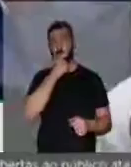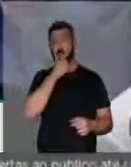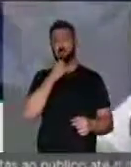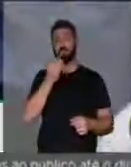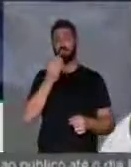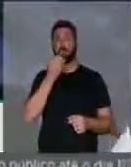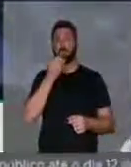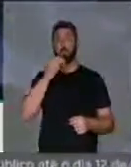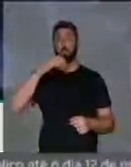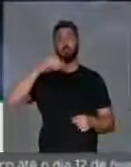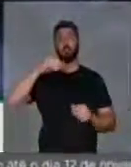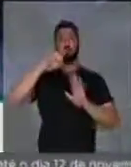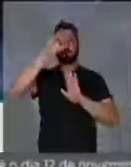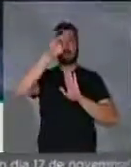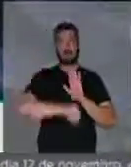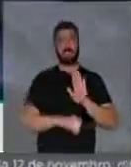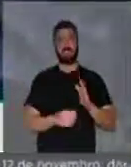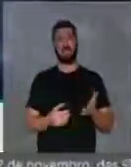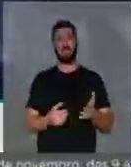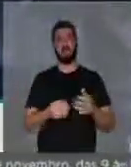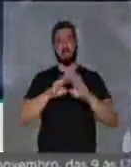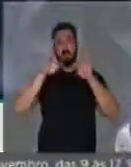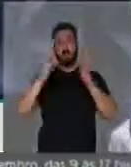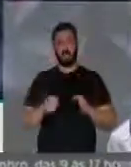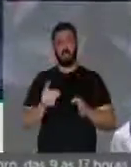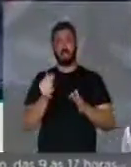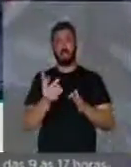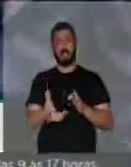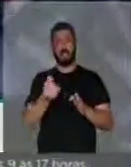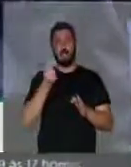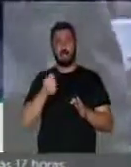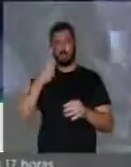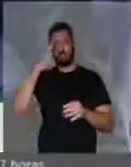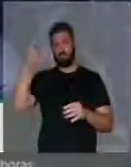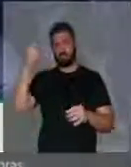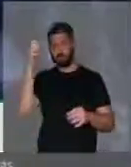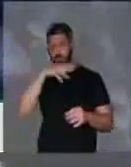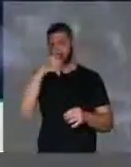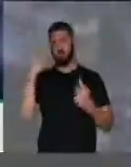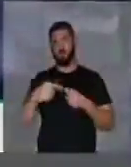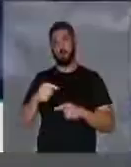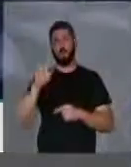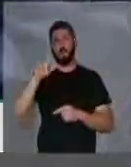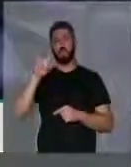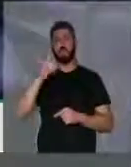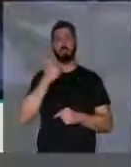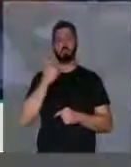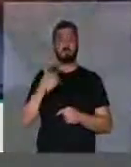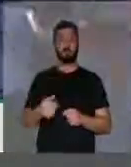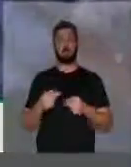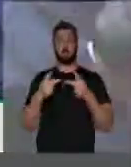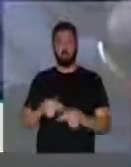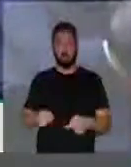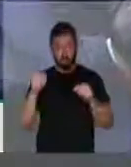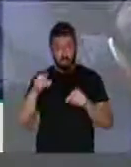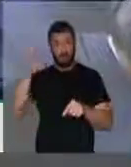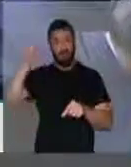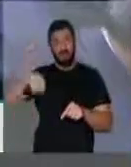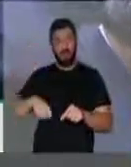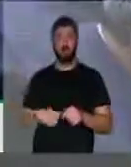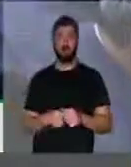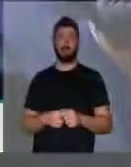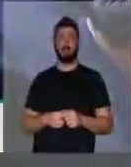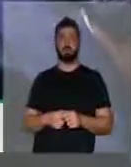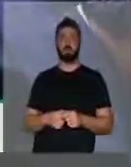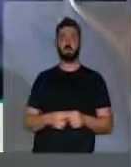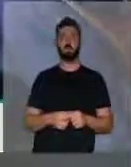poderia zerar a explosão a caixa eletrônica, assaltos violentos às agências bancárias. Esse projeto, sim, é um projeto